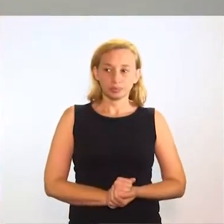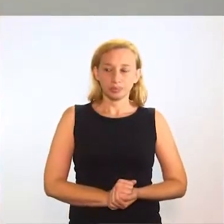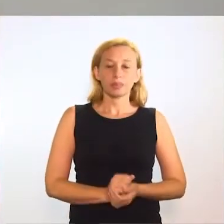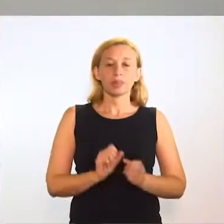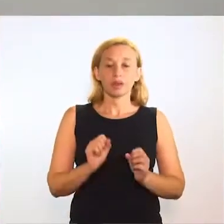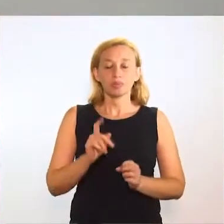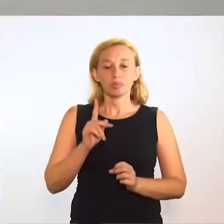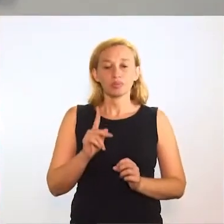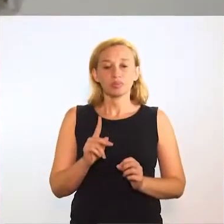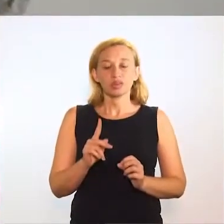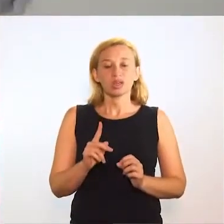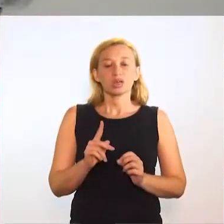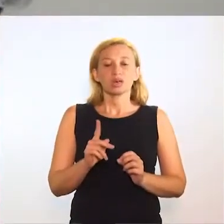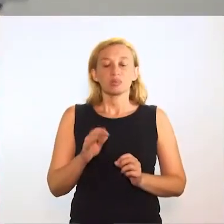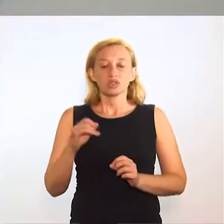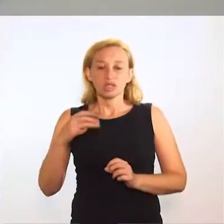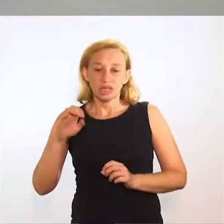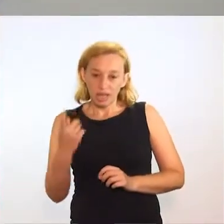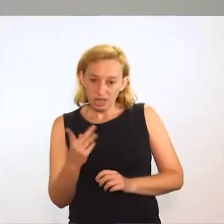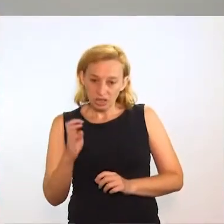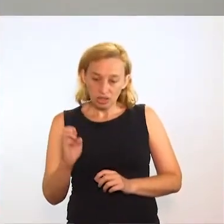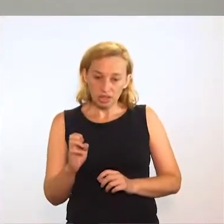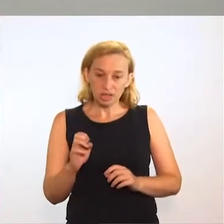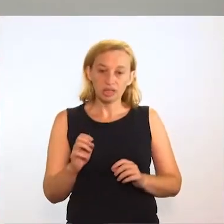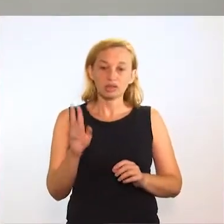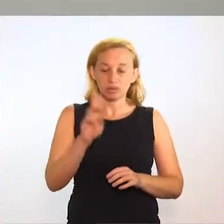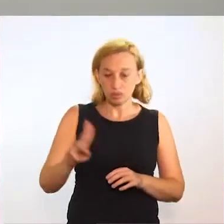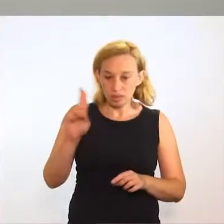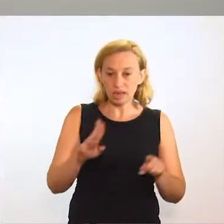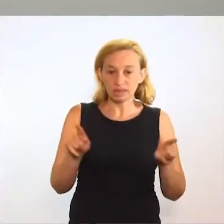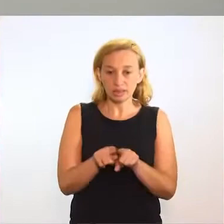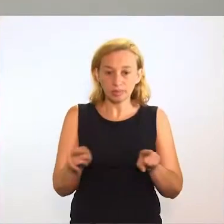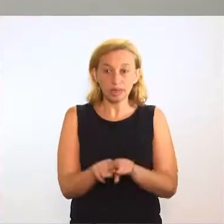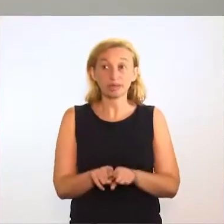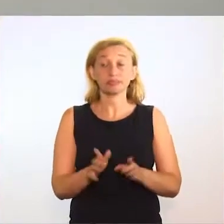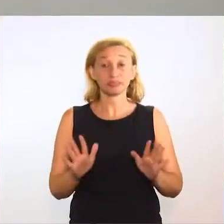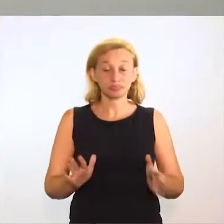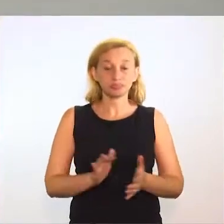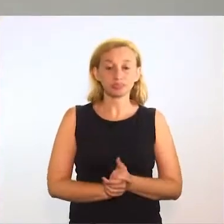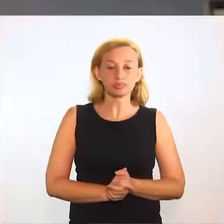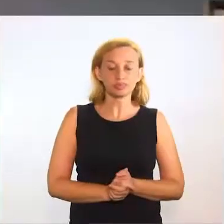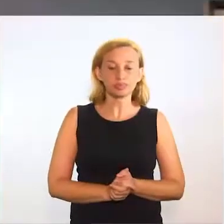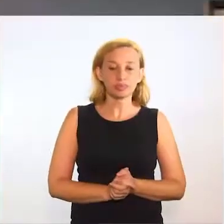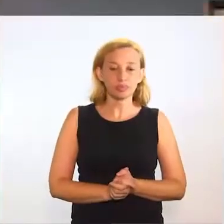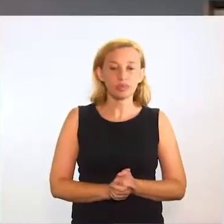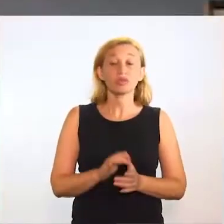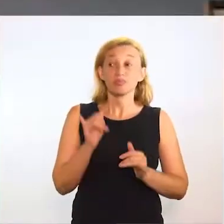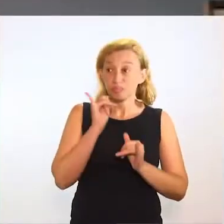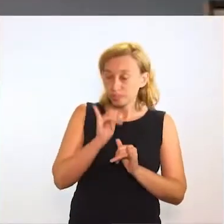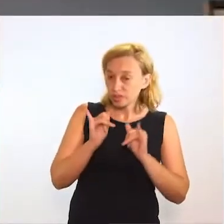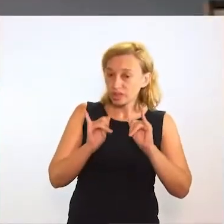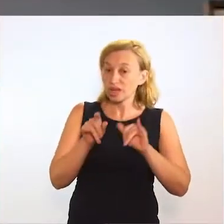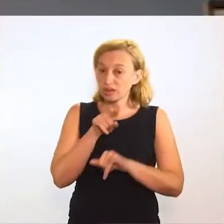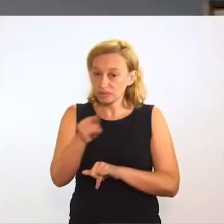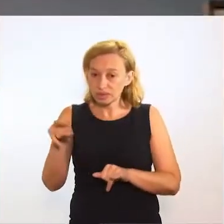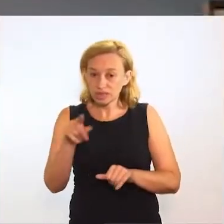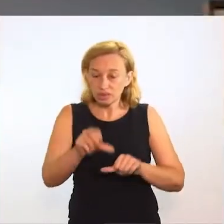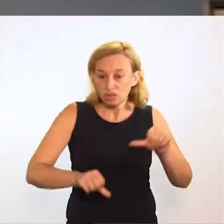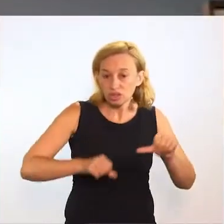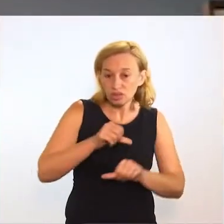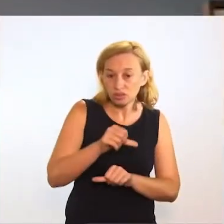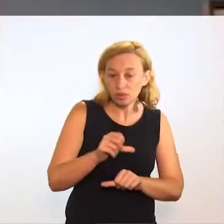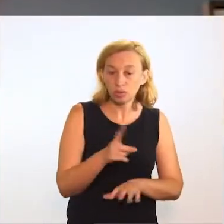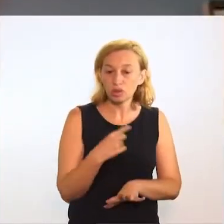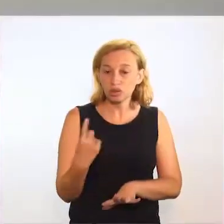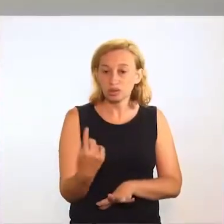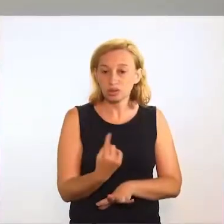muito assunto para tratar. E aí o podcast é uma ferramenta que agora a gente vai começar a usar também. Aliás, vale muito a pena aqui avisar vocês, a